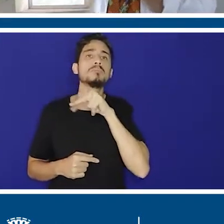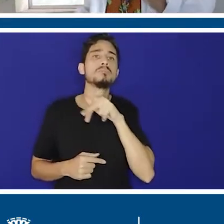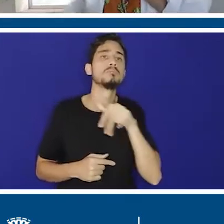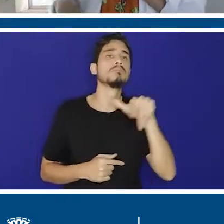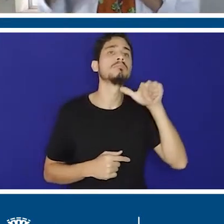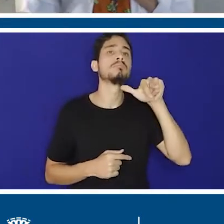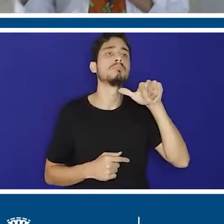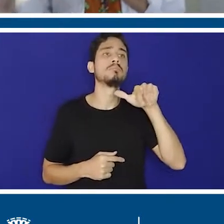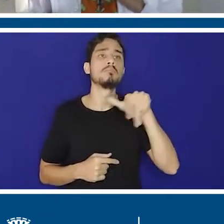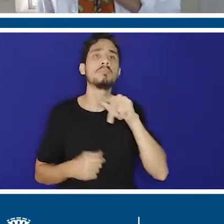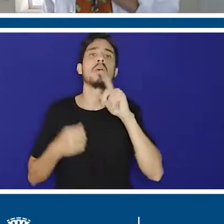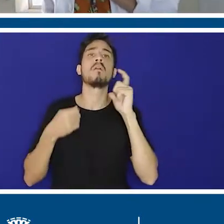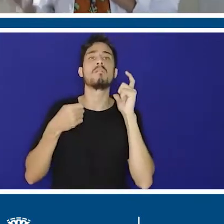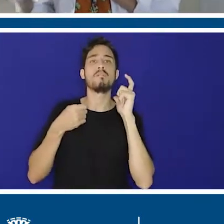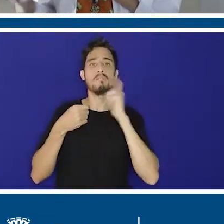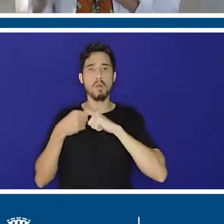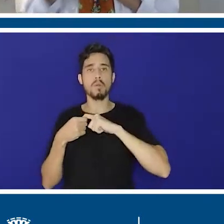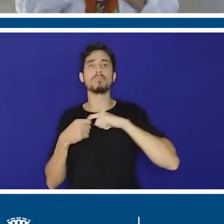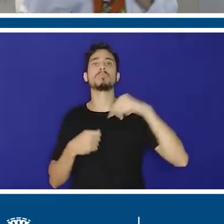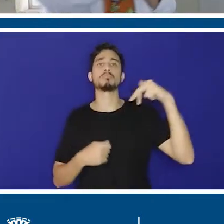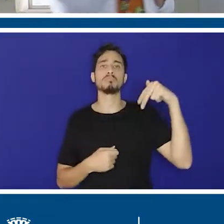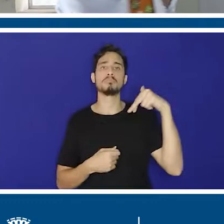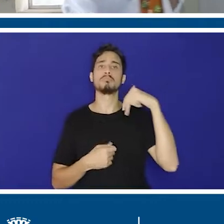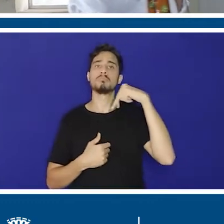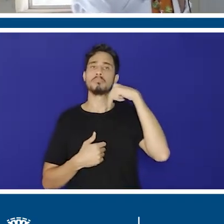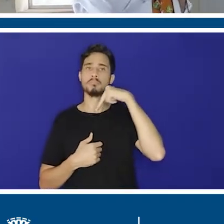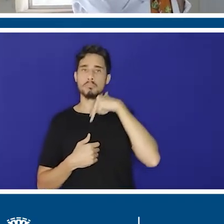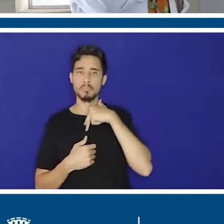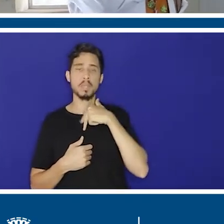cá, entendeu? E não paro. É diferente.